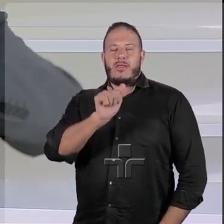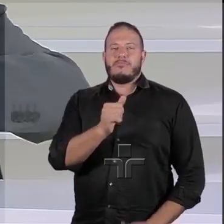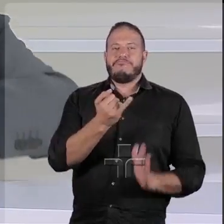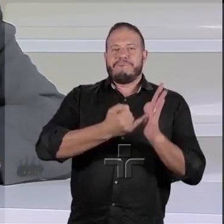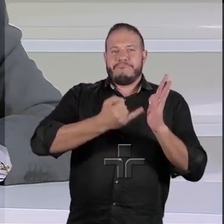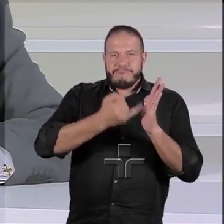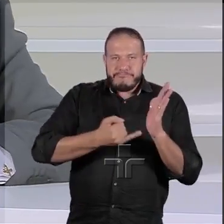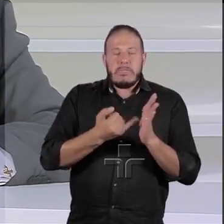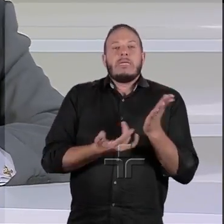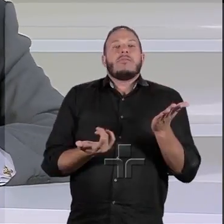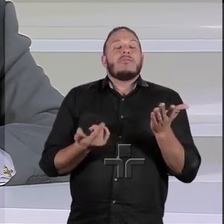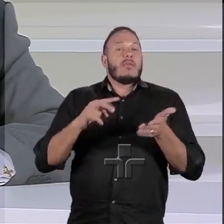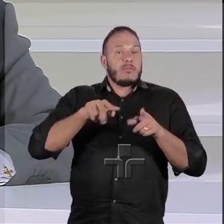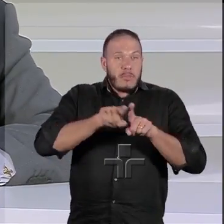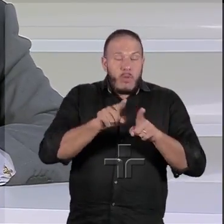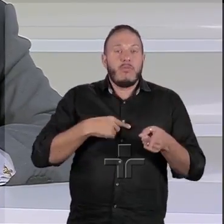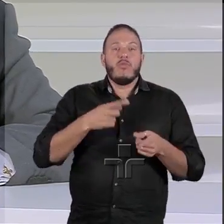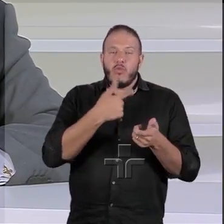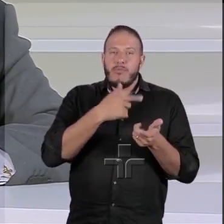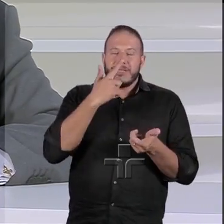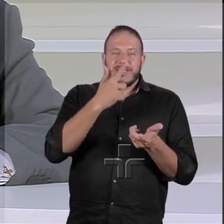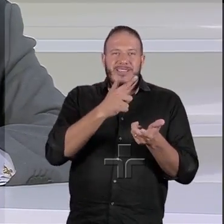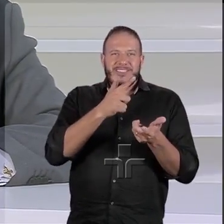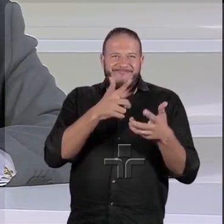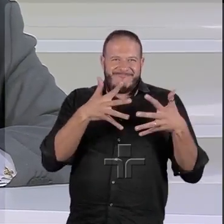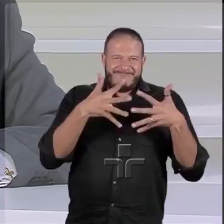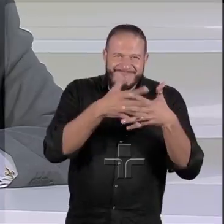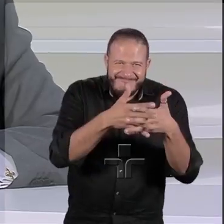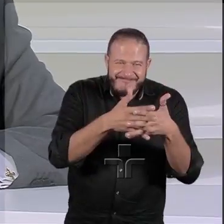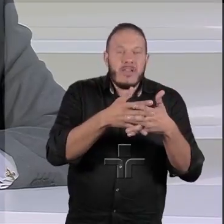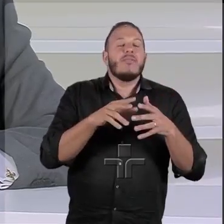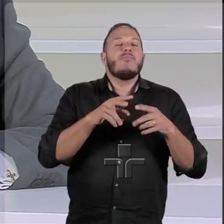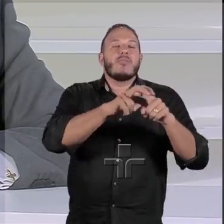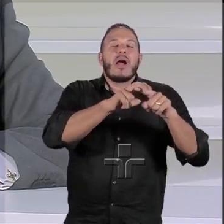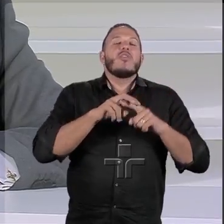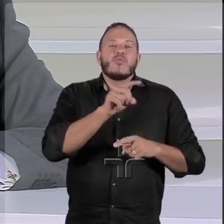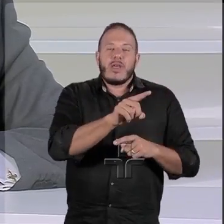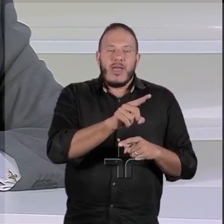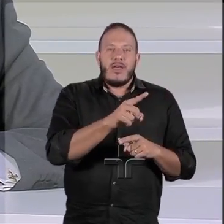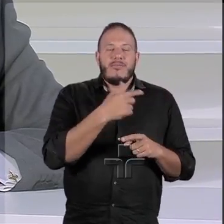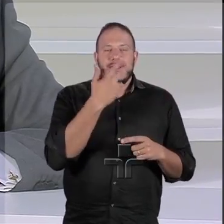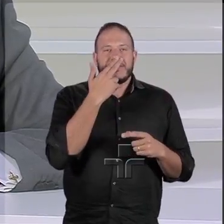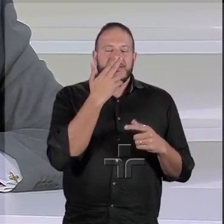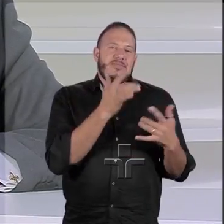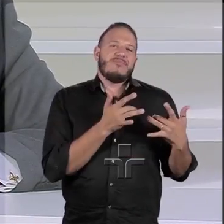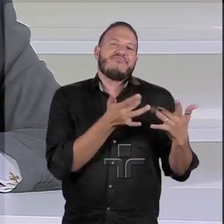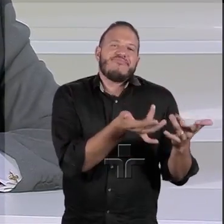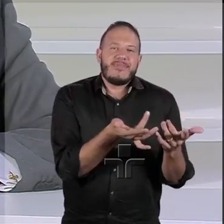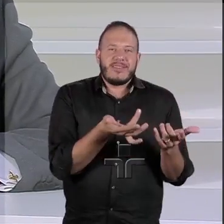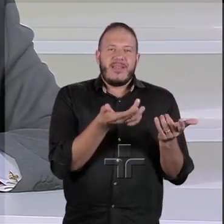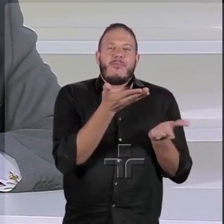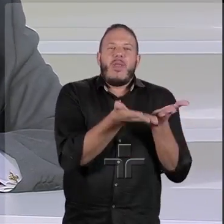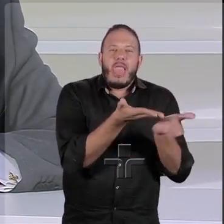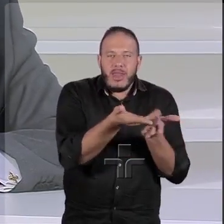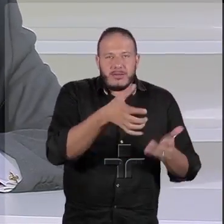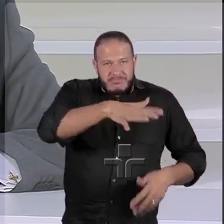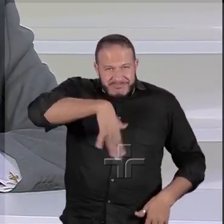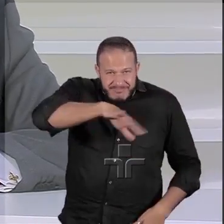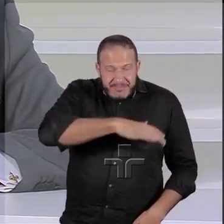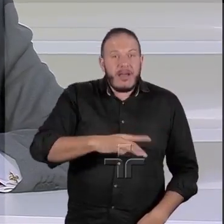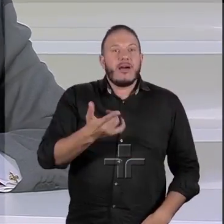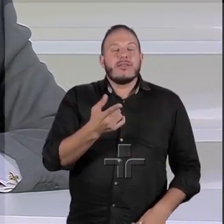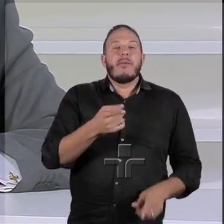Portanto, uma das distorções causadas pela generosidade do sistema previdenciário brasileiro é piorar o